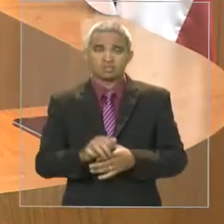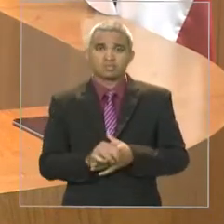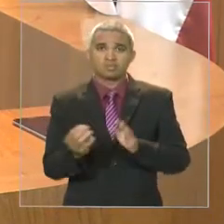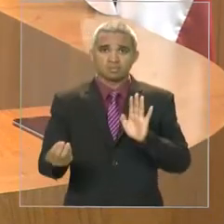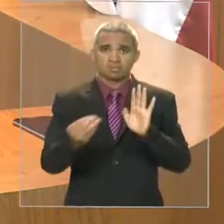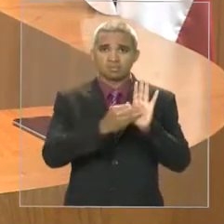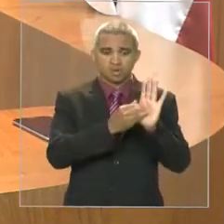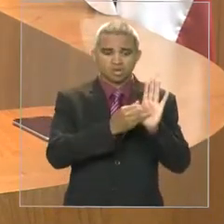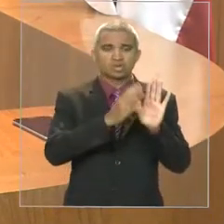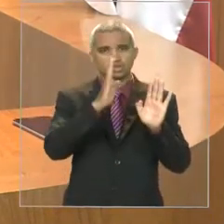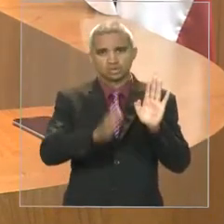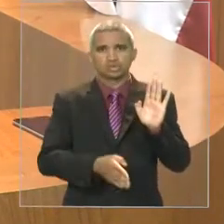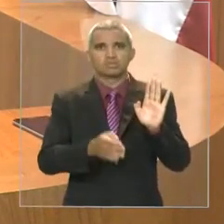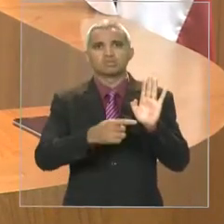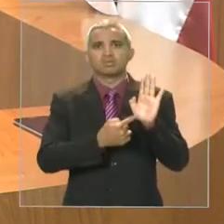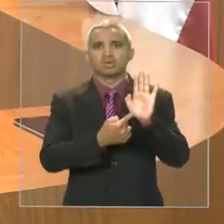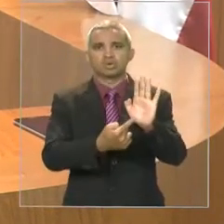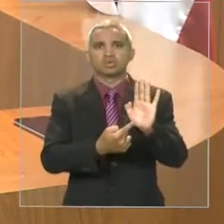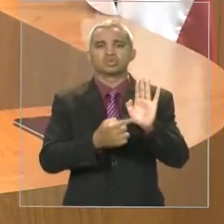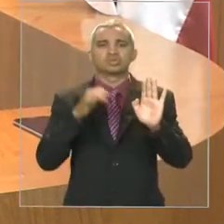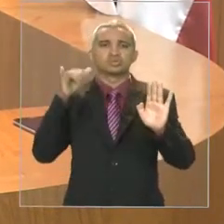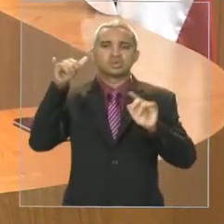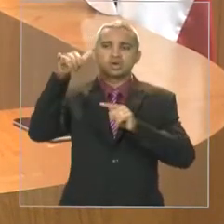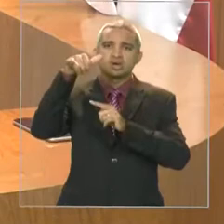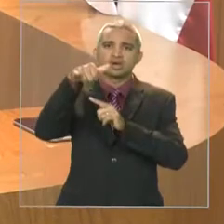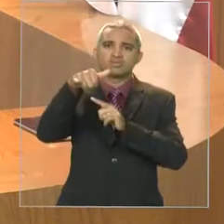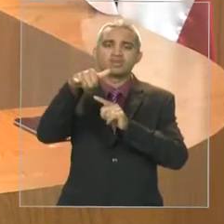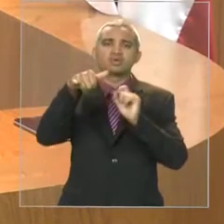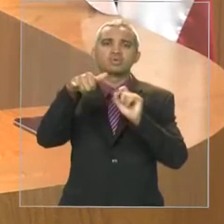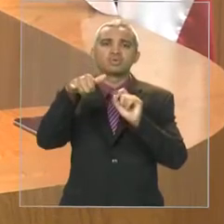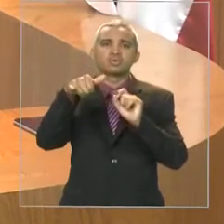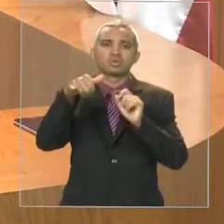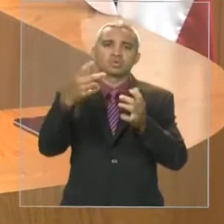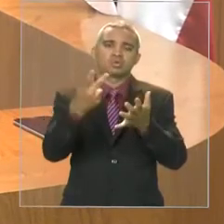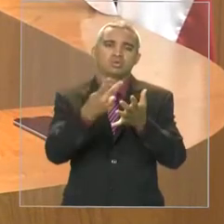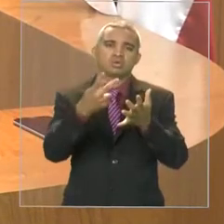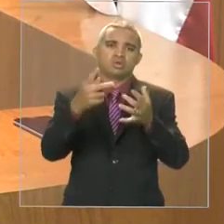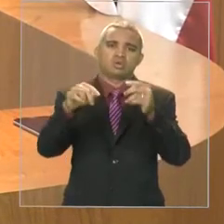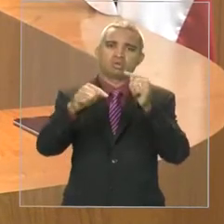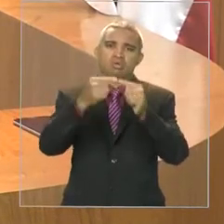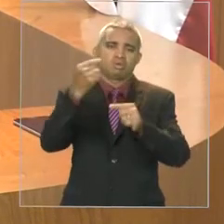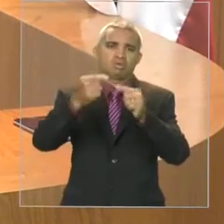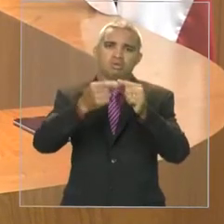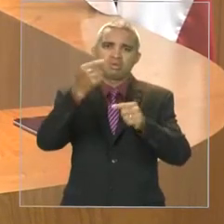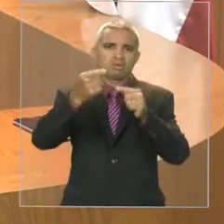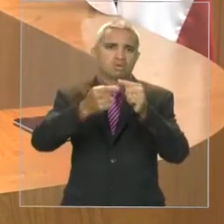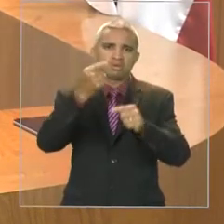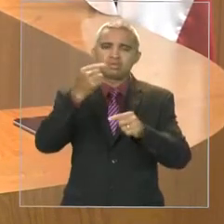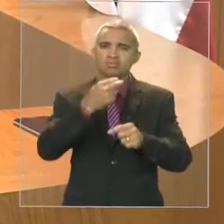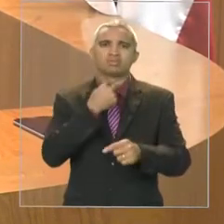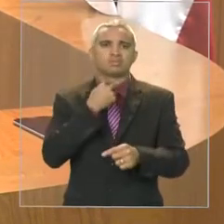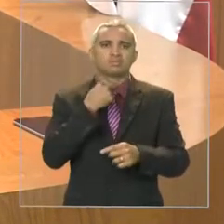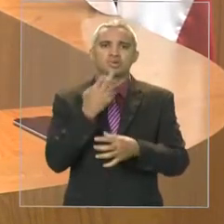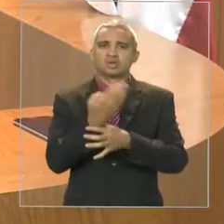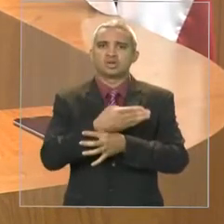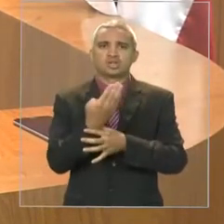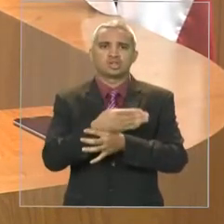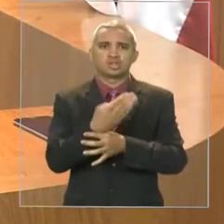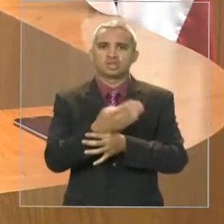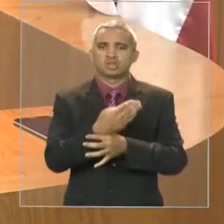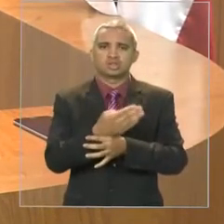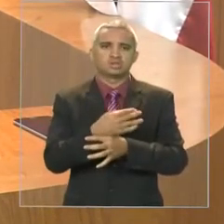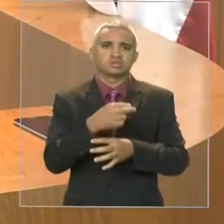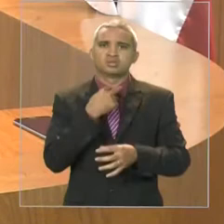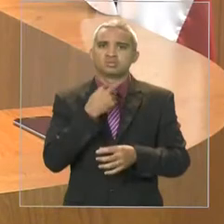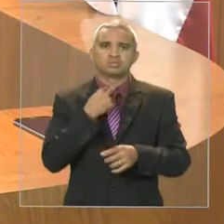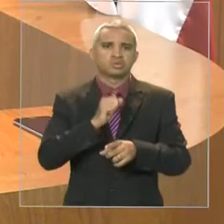a aeronave é irregular para o uso como táxi aéreo, como locação ou para servir